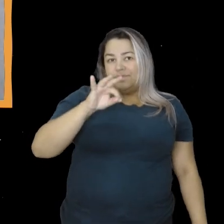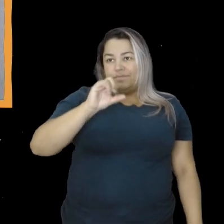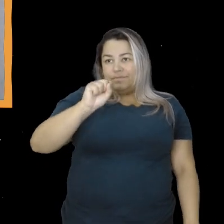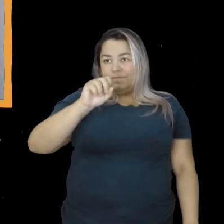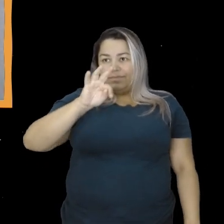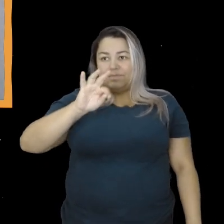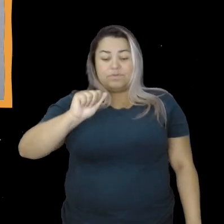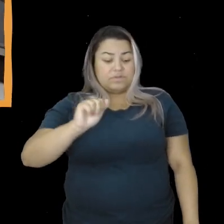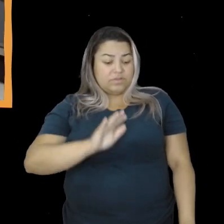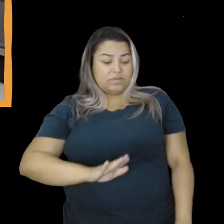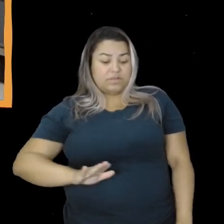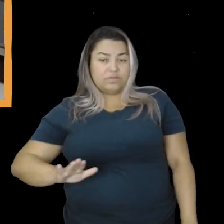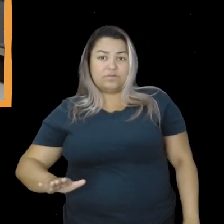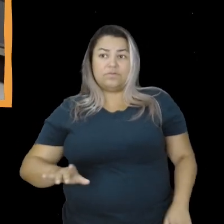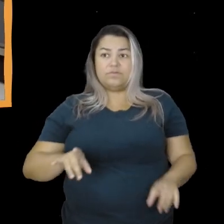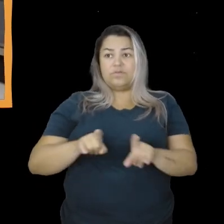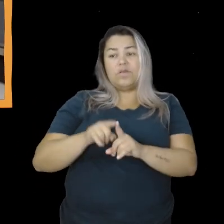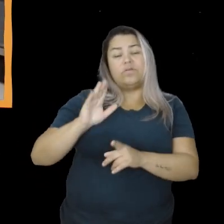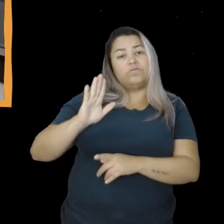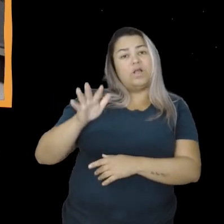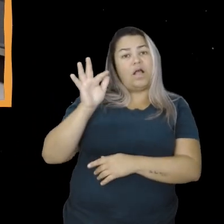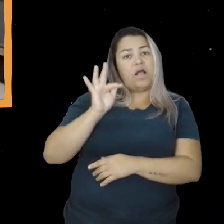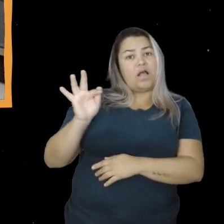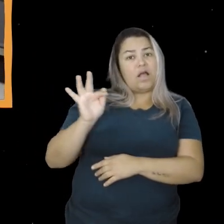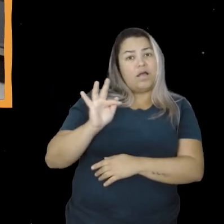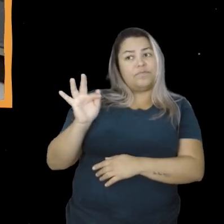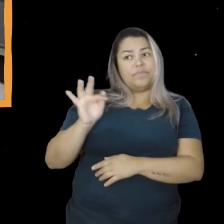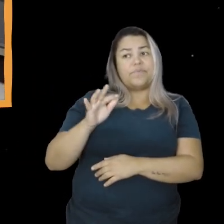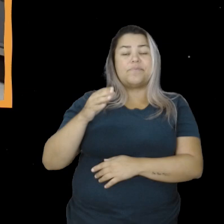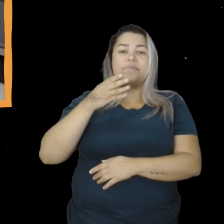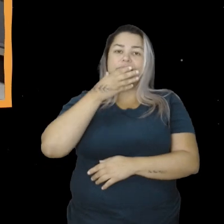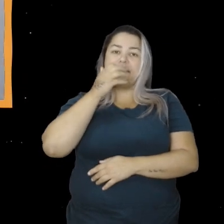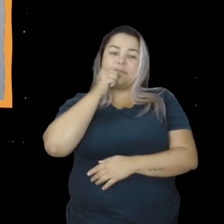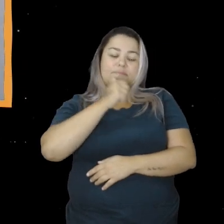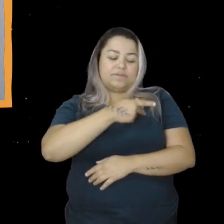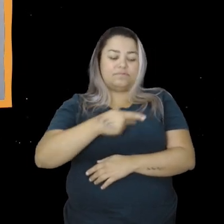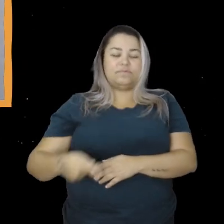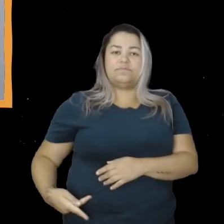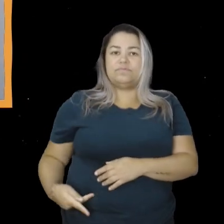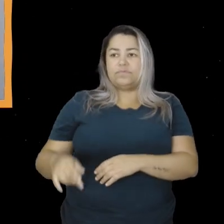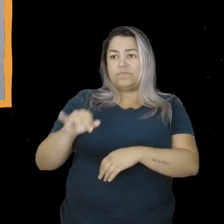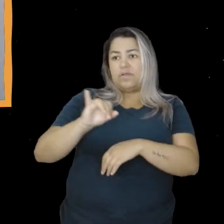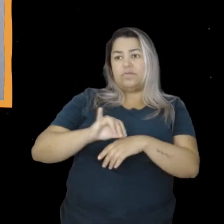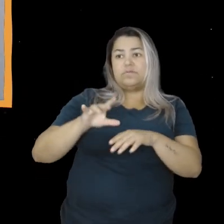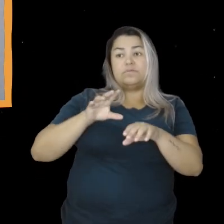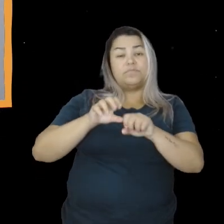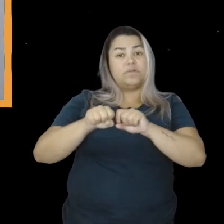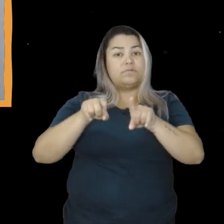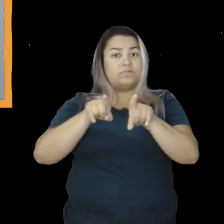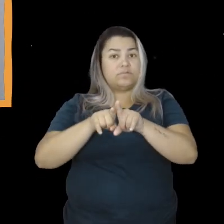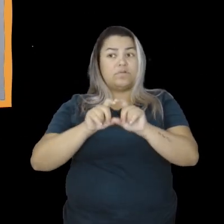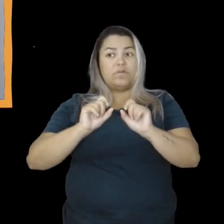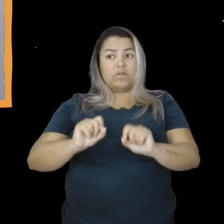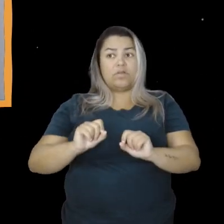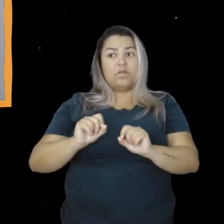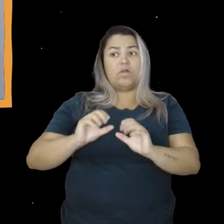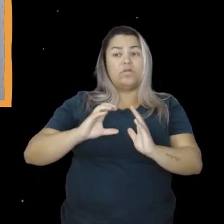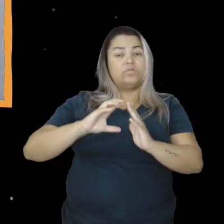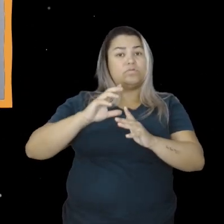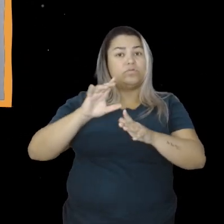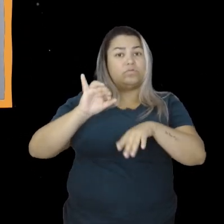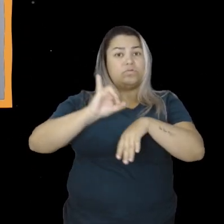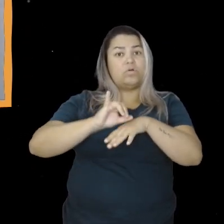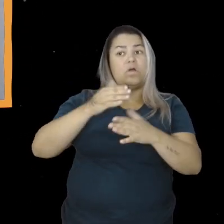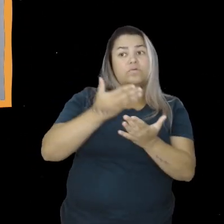ativista desde criancinha. Já na faculdade, ela foi presidenta do centro acadêmico. E também assumiu a coordenação geral do Diretório Central dos Estudantes